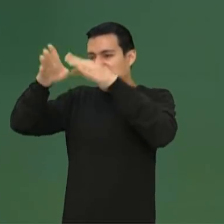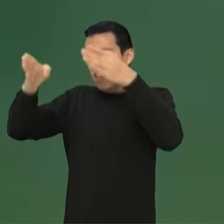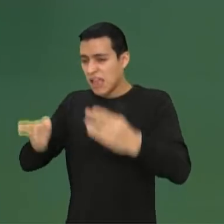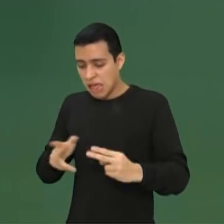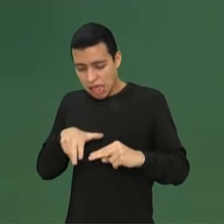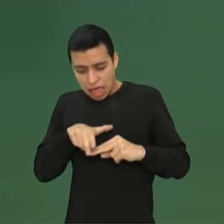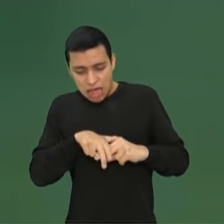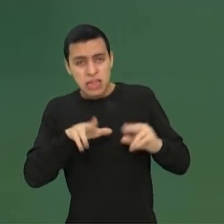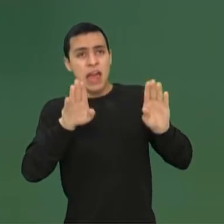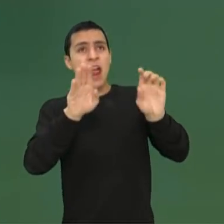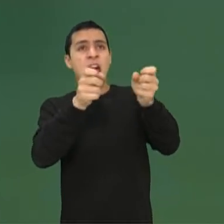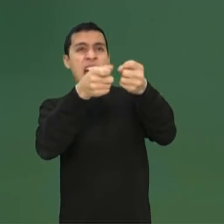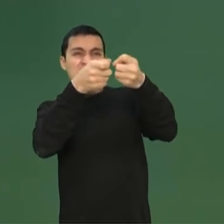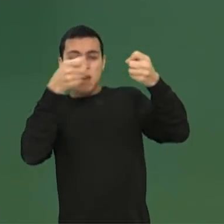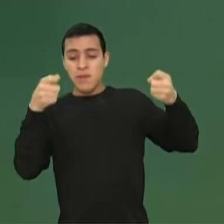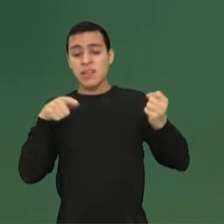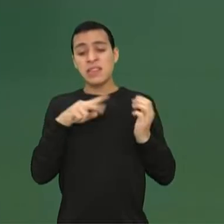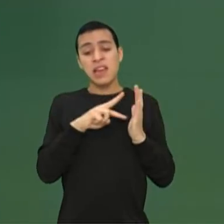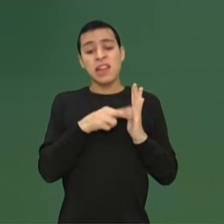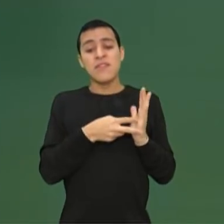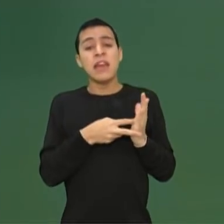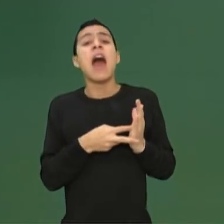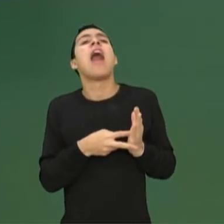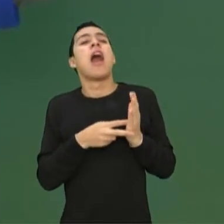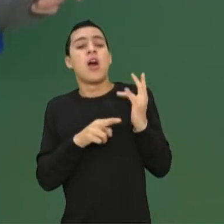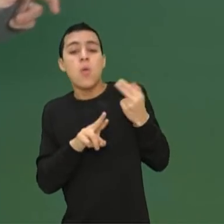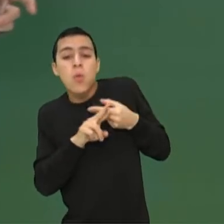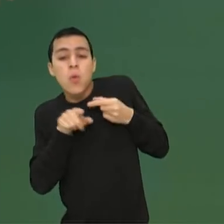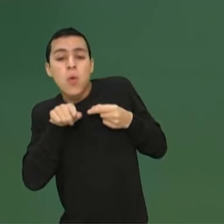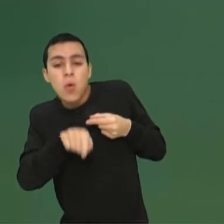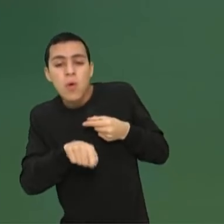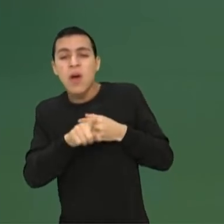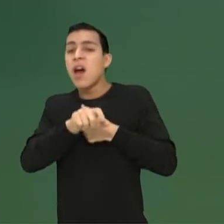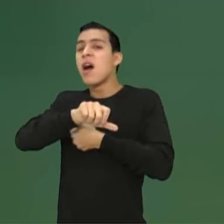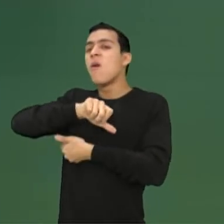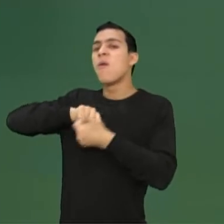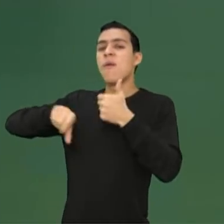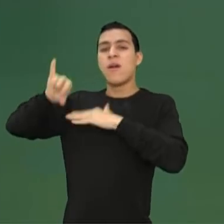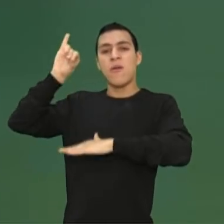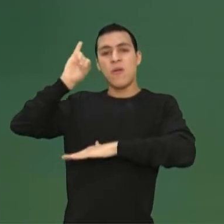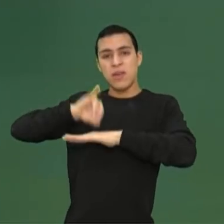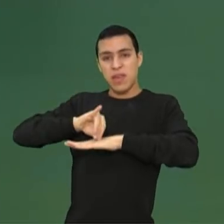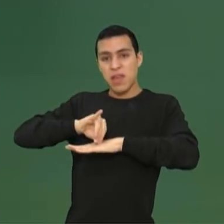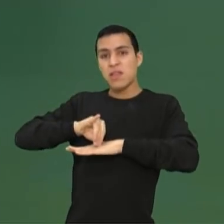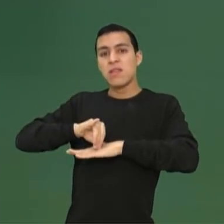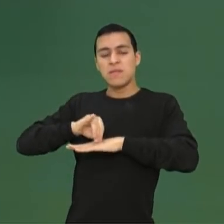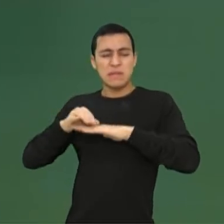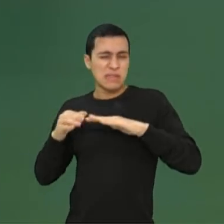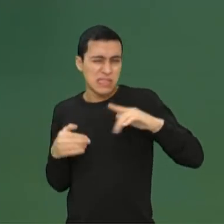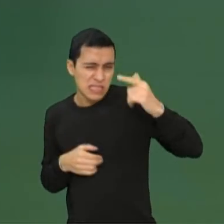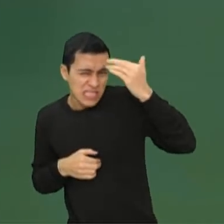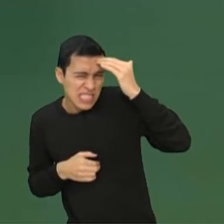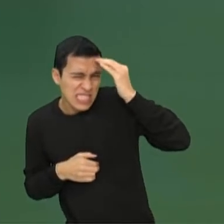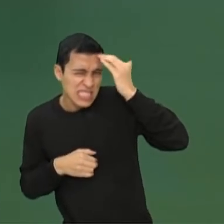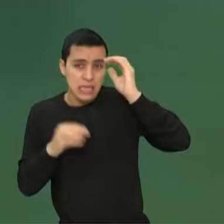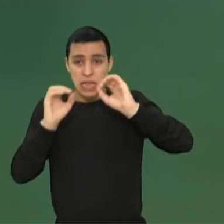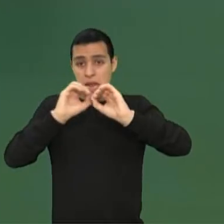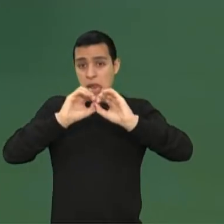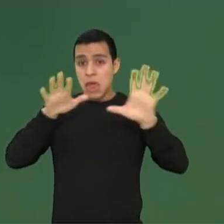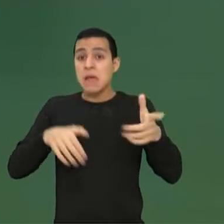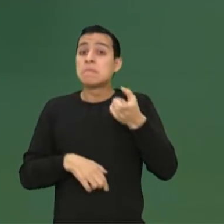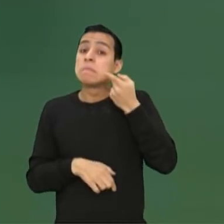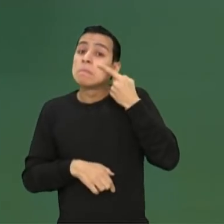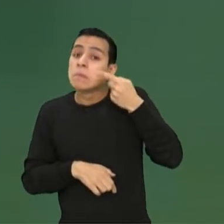uma função para esta madeira. Então eu chamo de objeto. Ficou claro? Então quero ver se